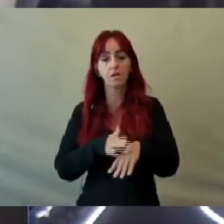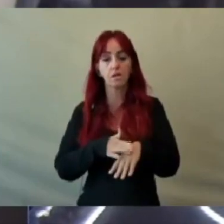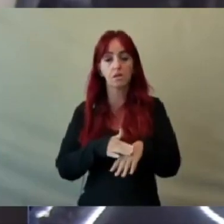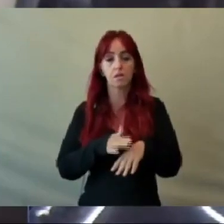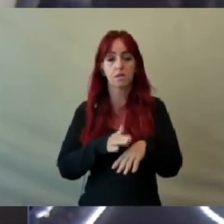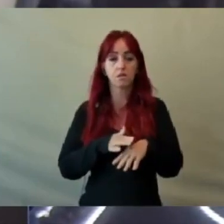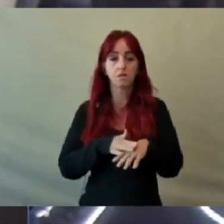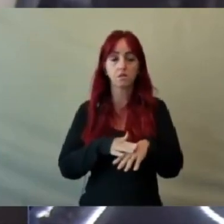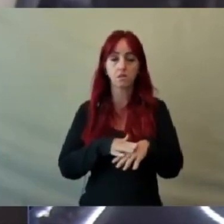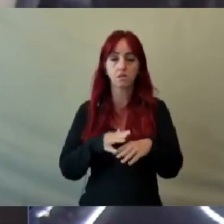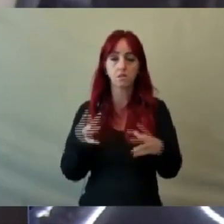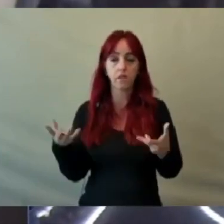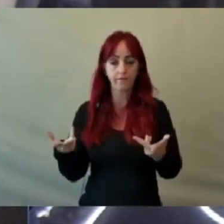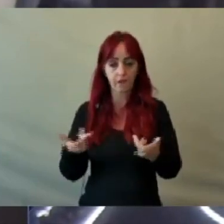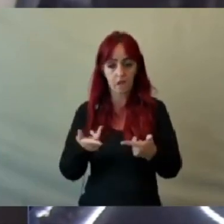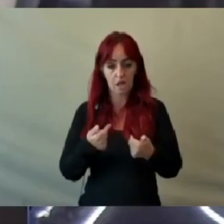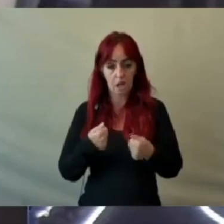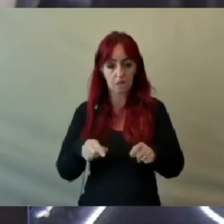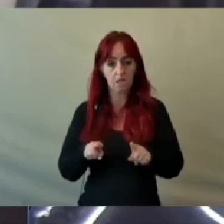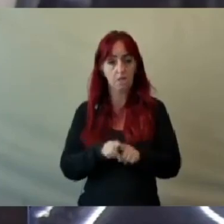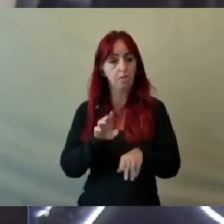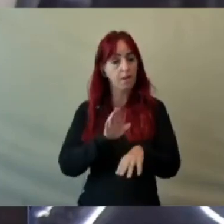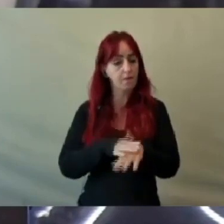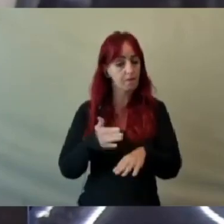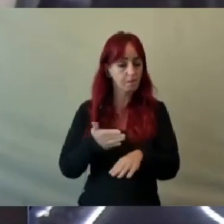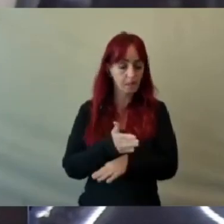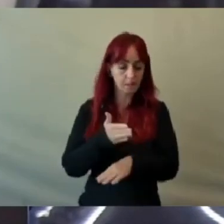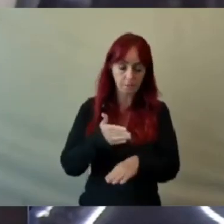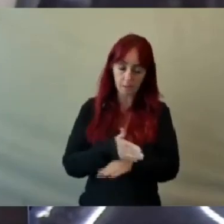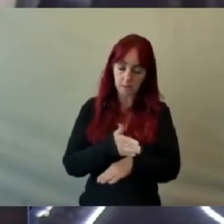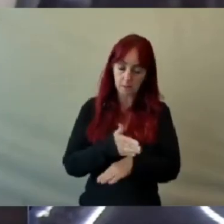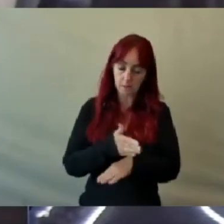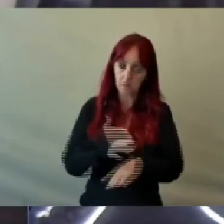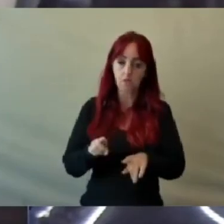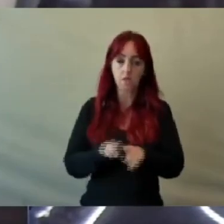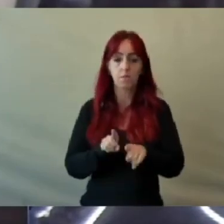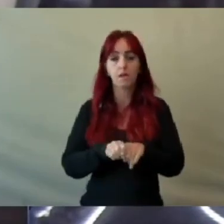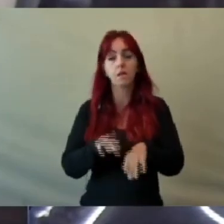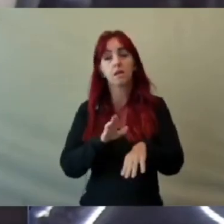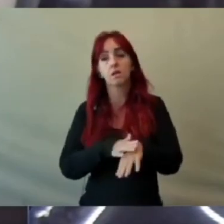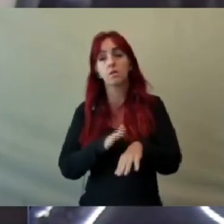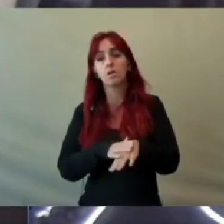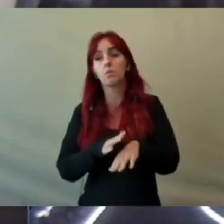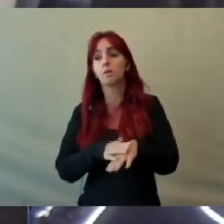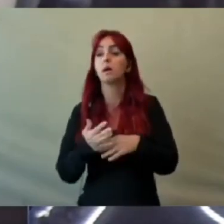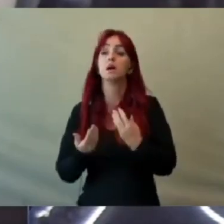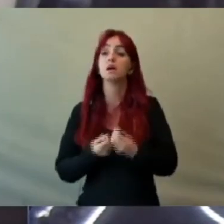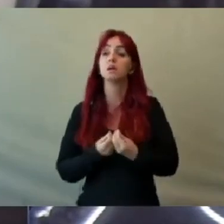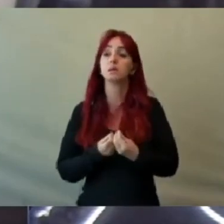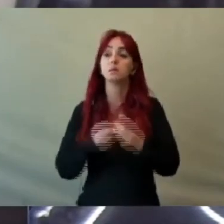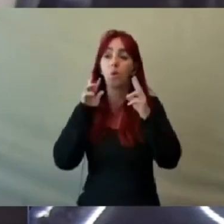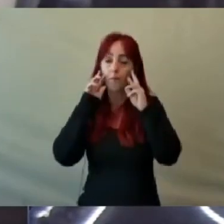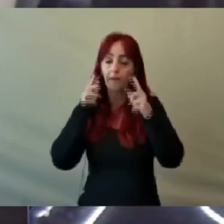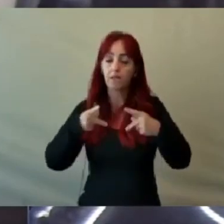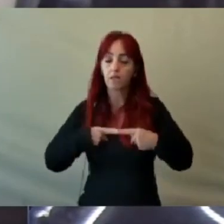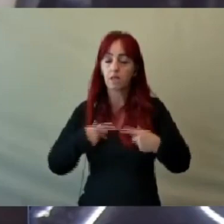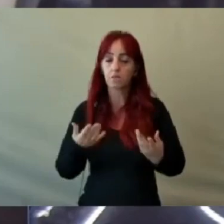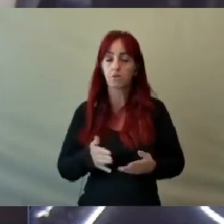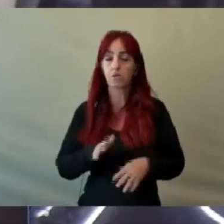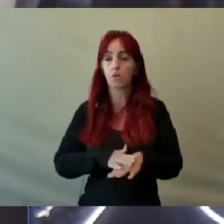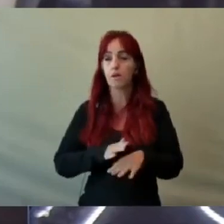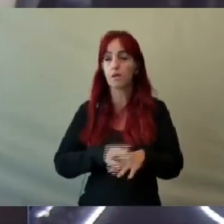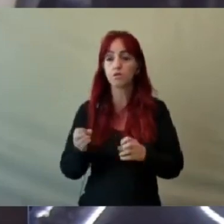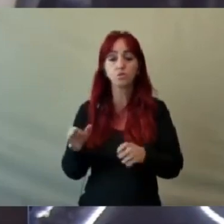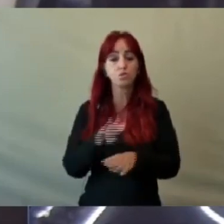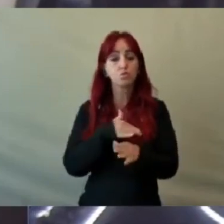participação com mais solidariedade com mais humanismo com mais tudo de bom que merecem os nossos idosos né